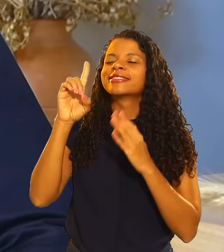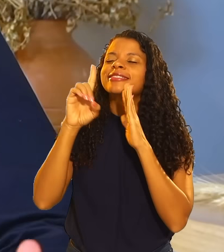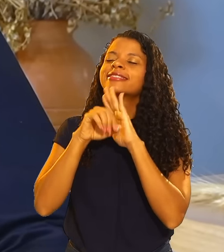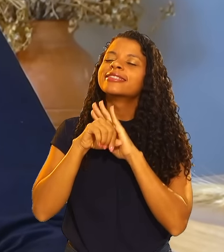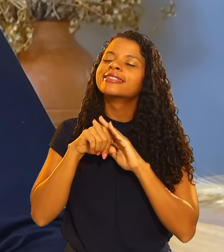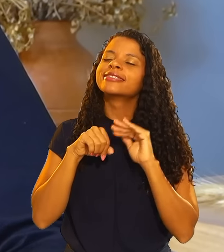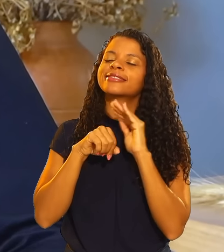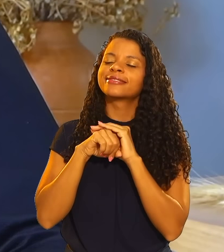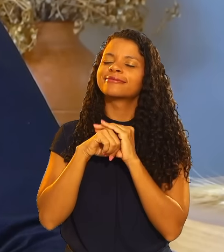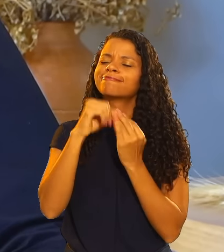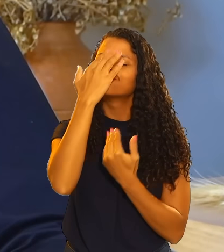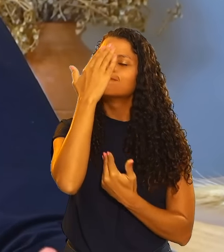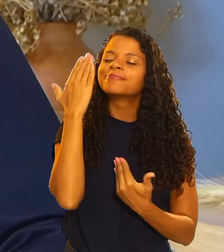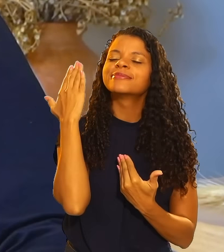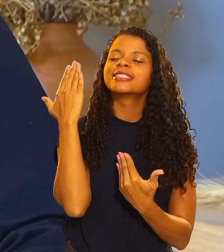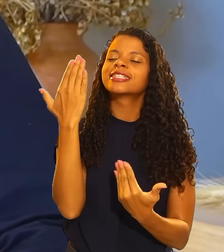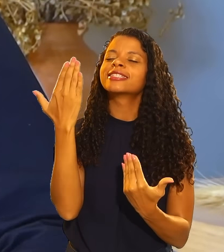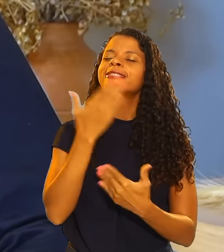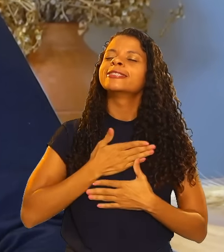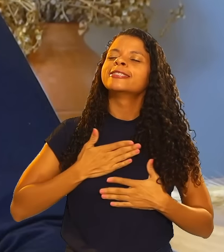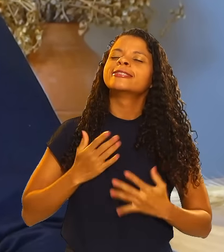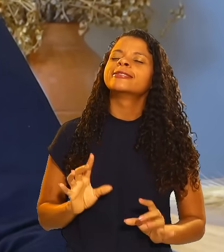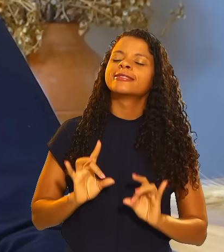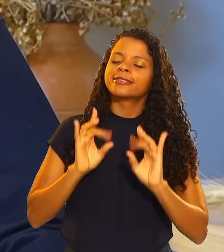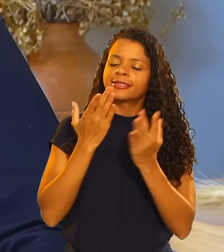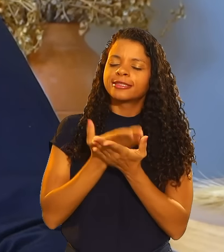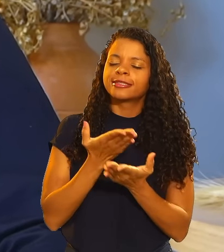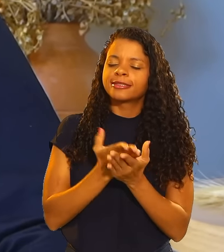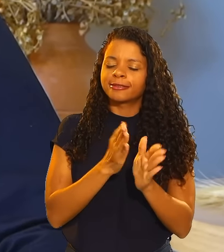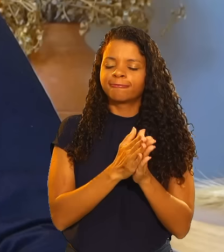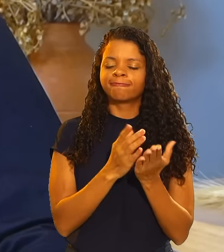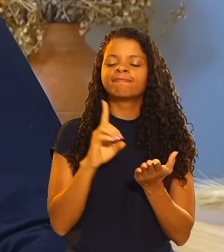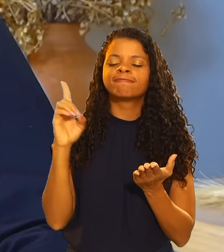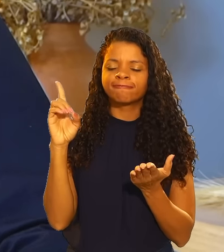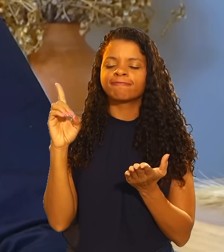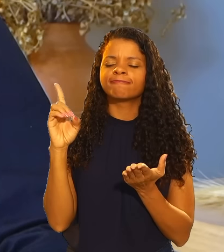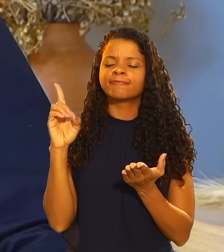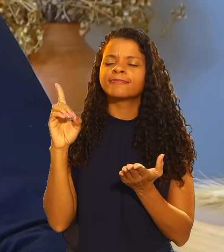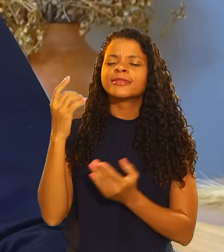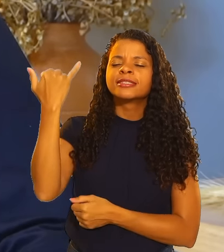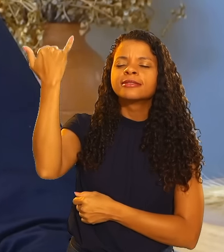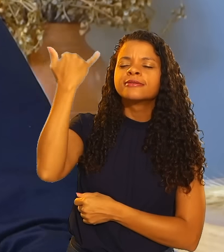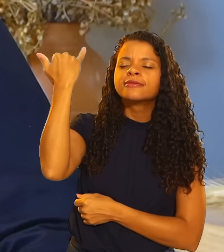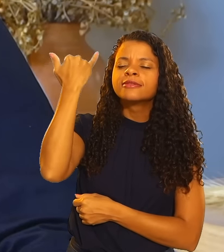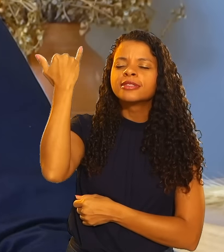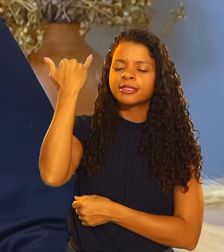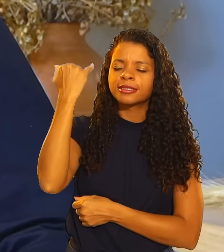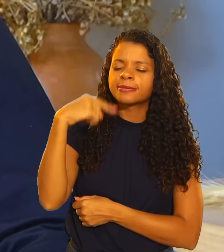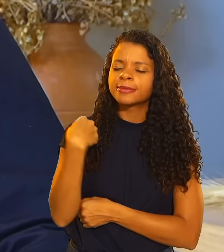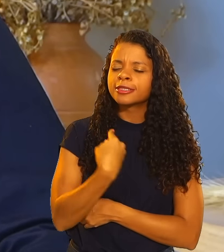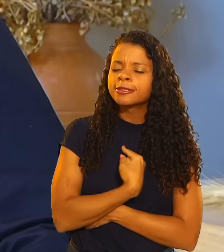nós te agradecemos pelo privilégio de podermos estudar a Tua Palavra. Senhor, fala profundamente ao nosso